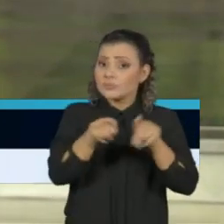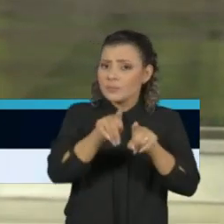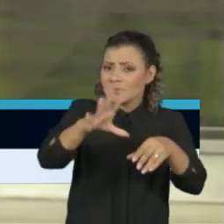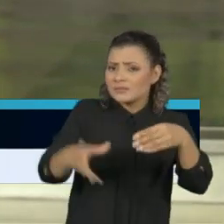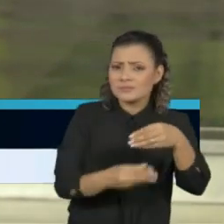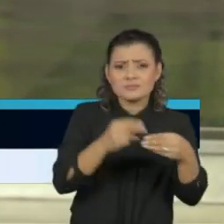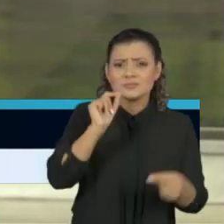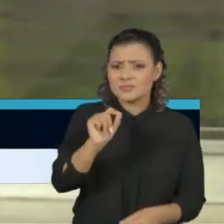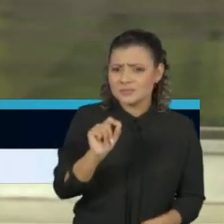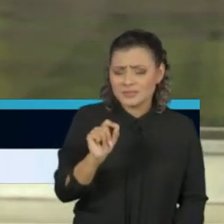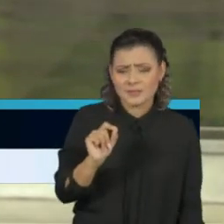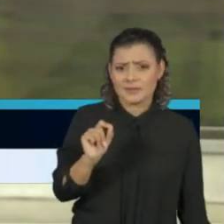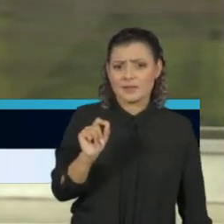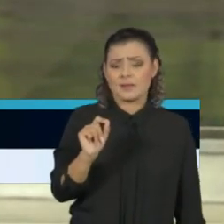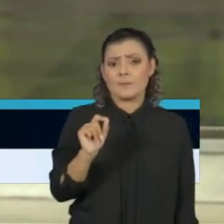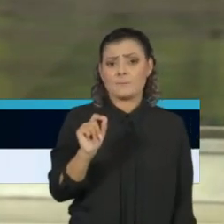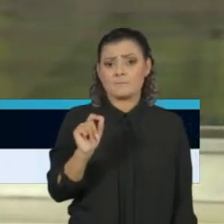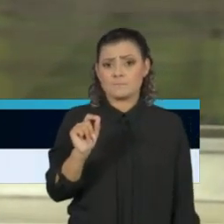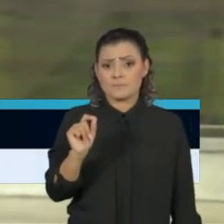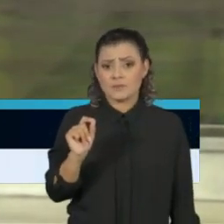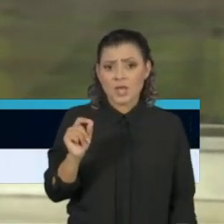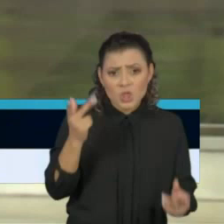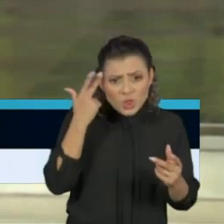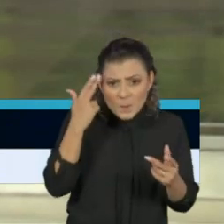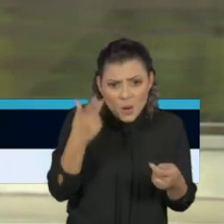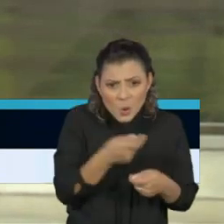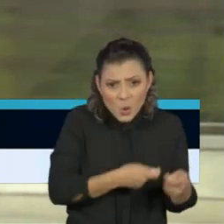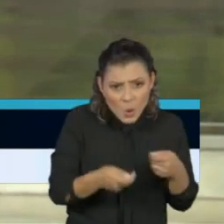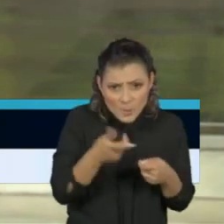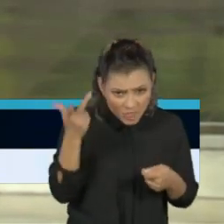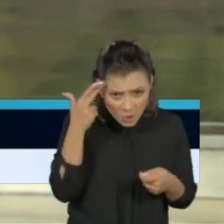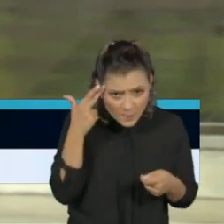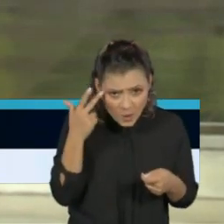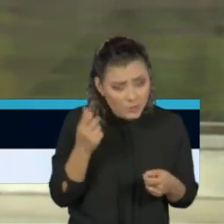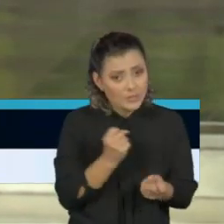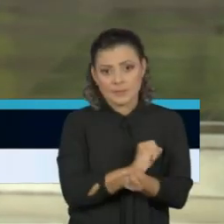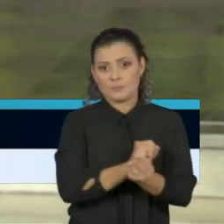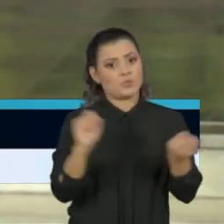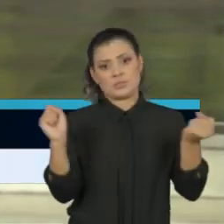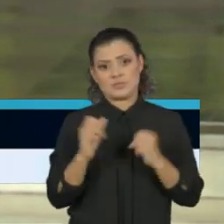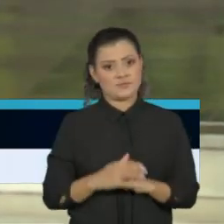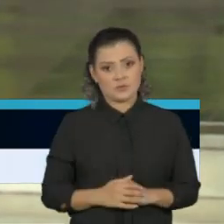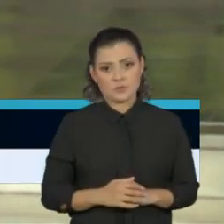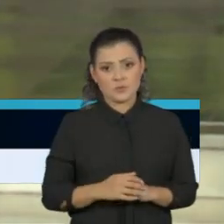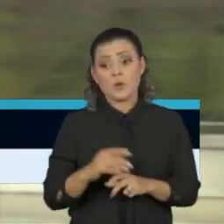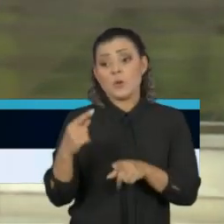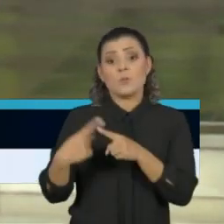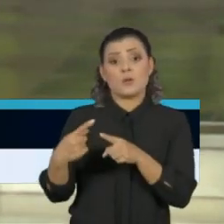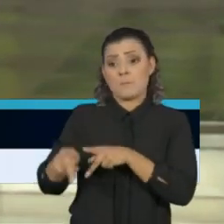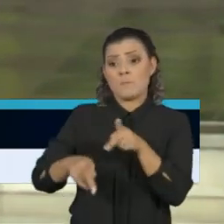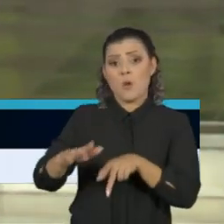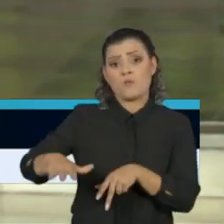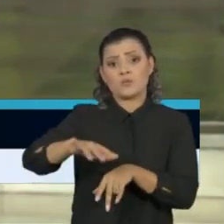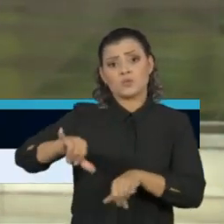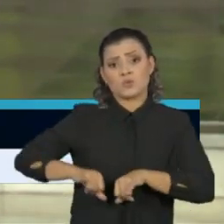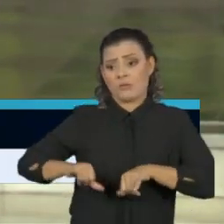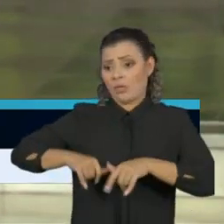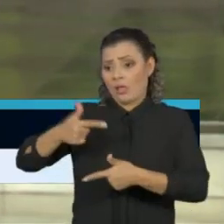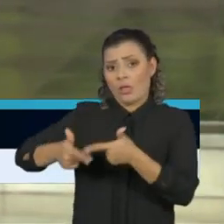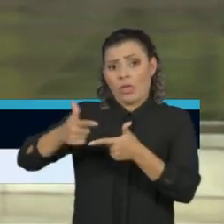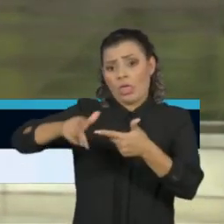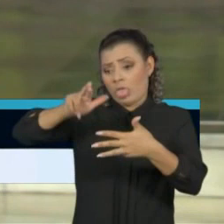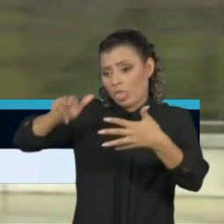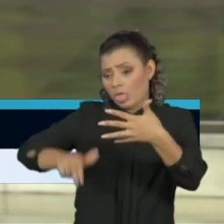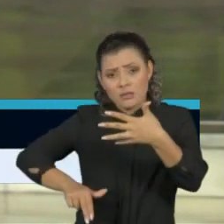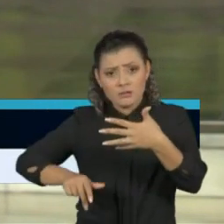é impossível existir normalidade econômica ao preço da vida de milhares de brasileiros. Anormal